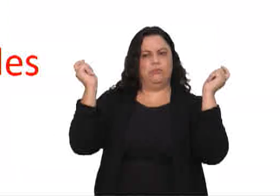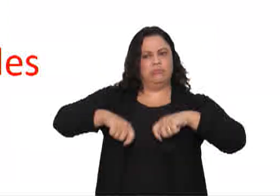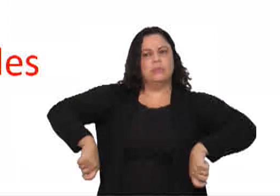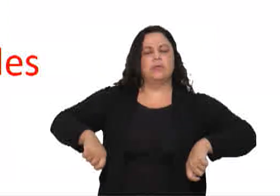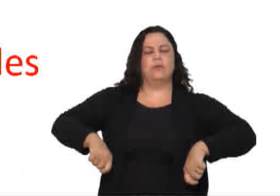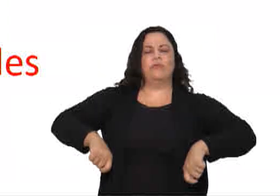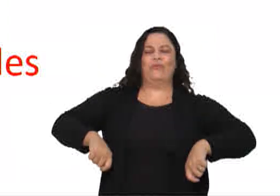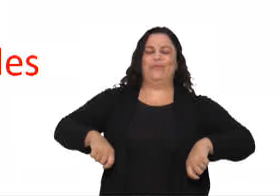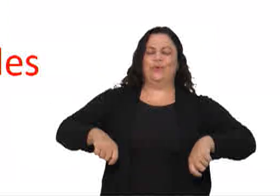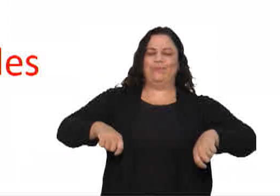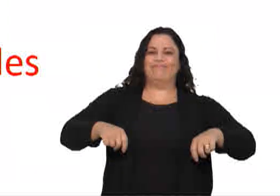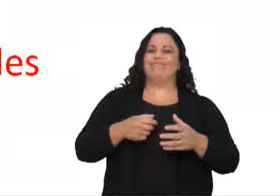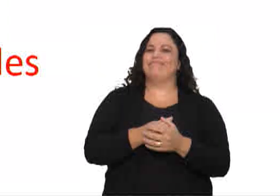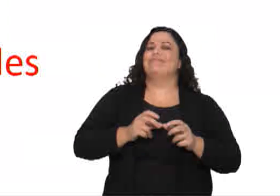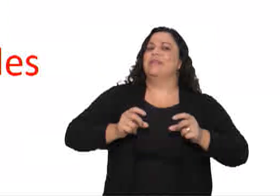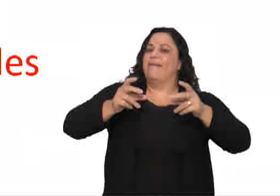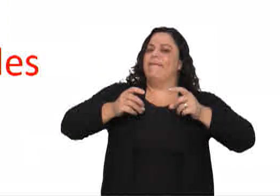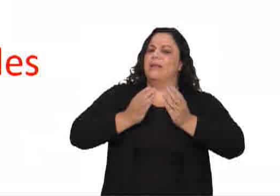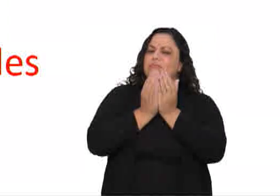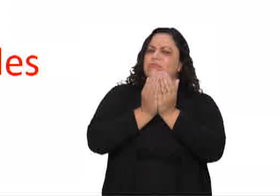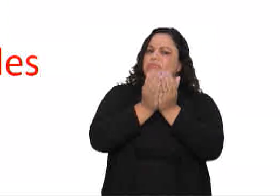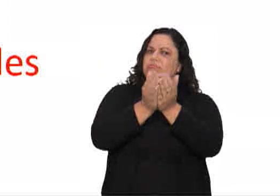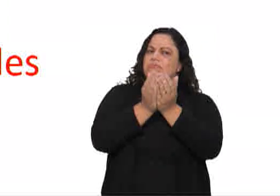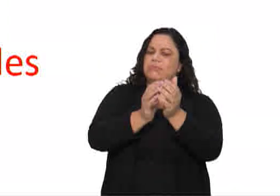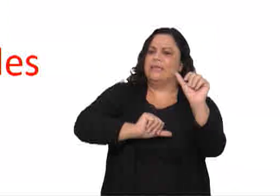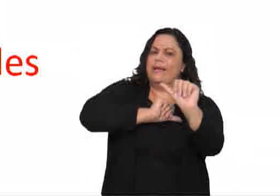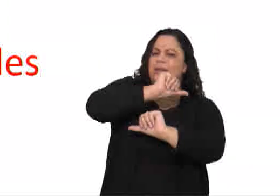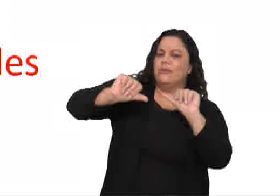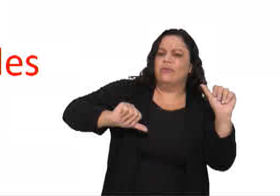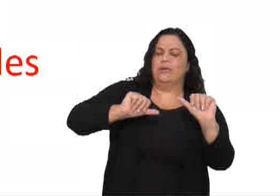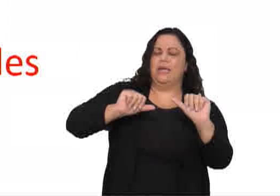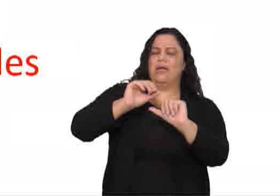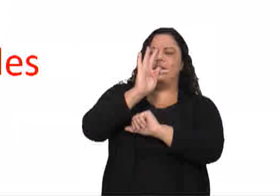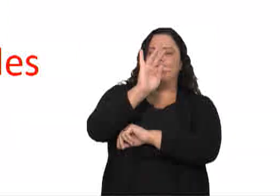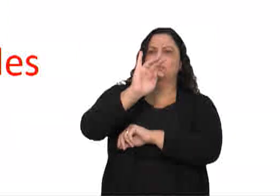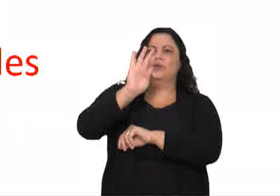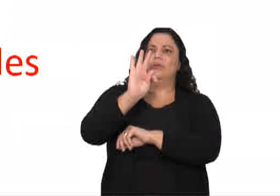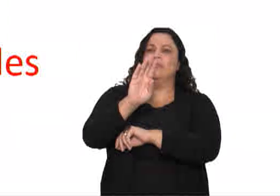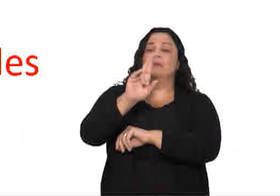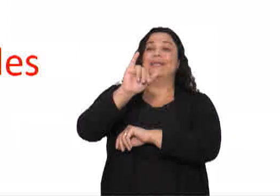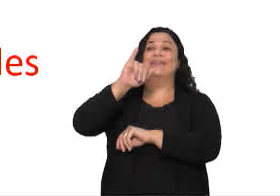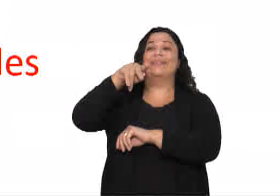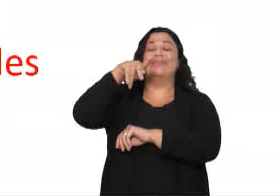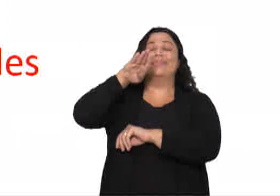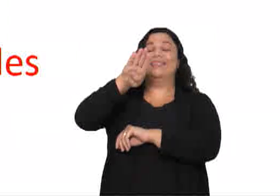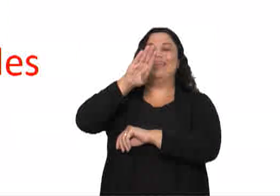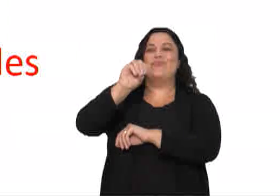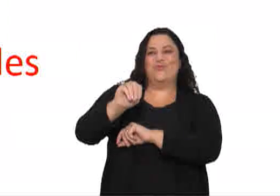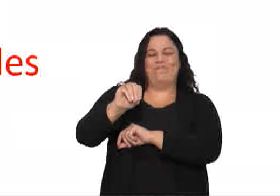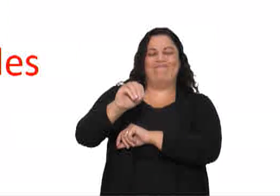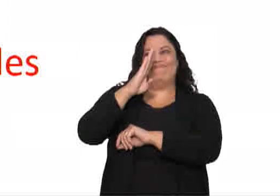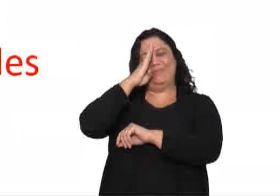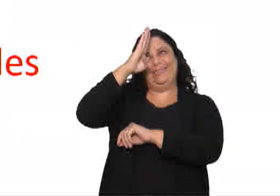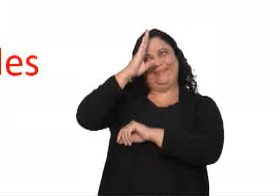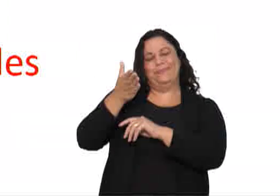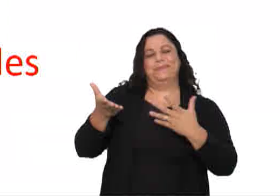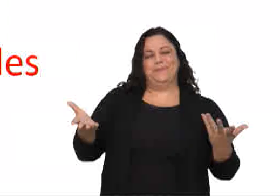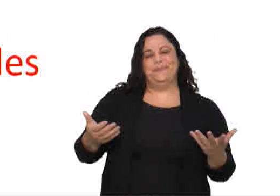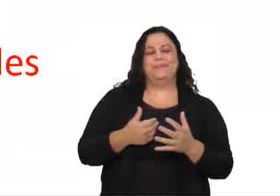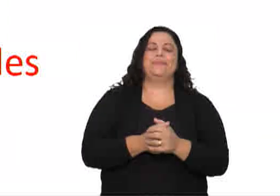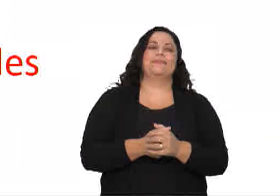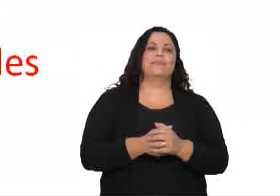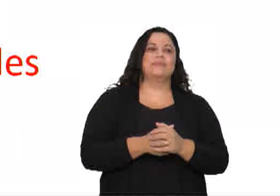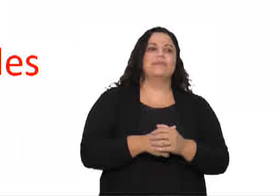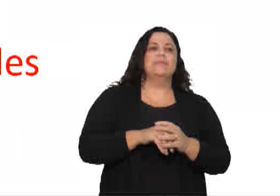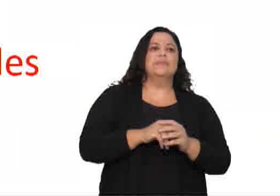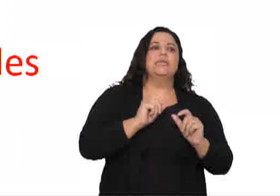comércio marítimo e esses produtos eram trocados por trigo, principalmente. A segunda diáspora grega, lá naquela crise dos